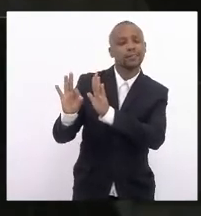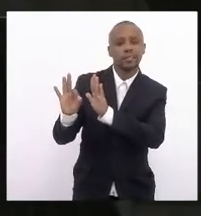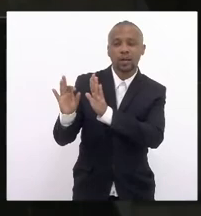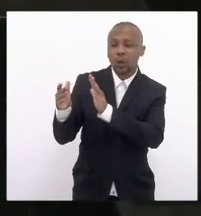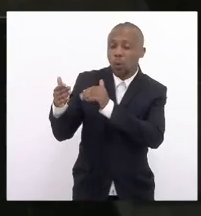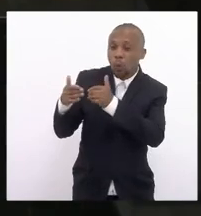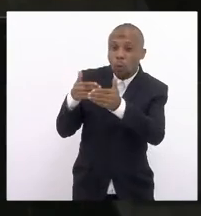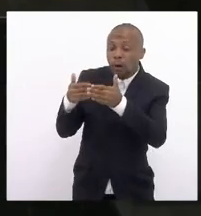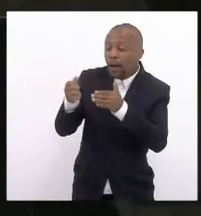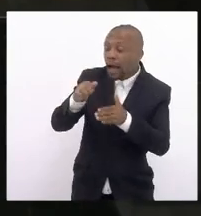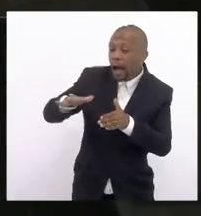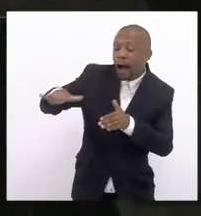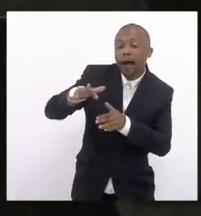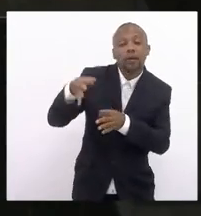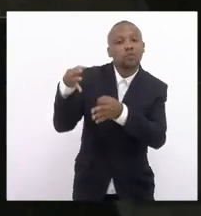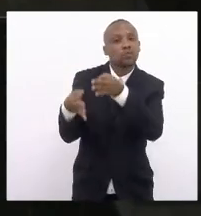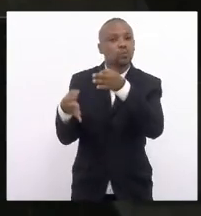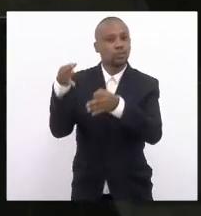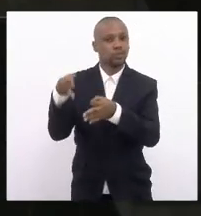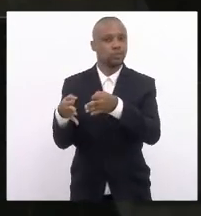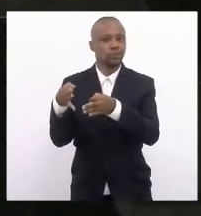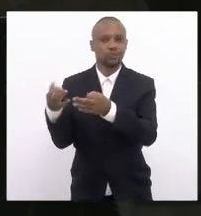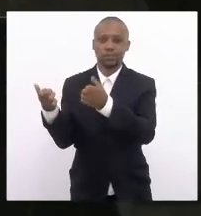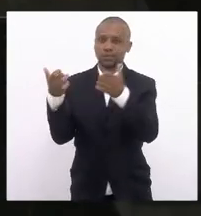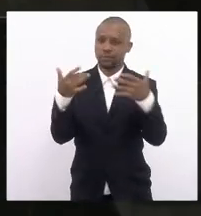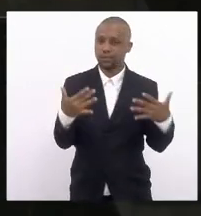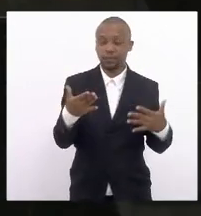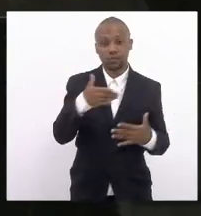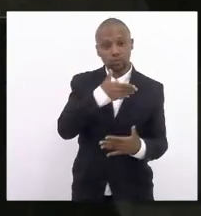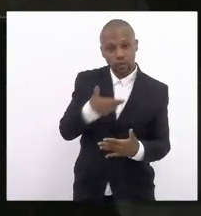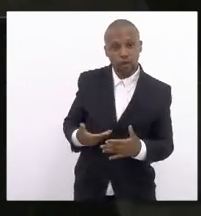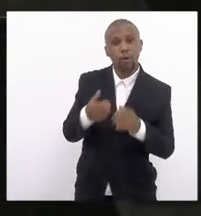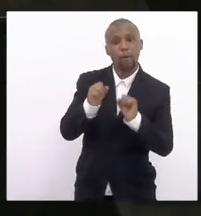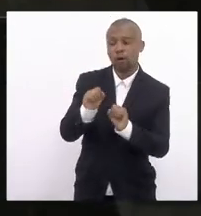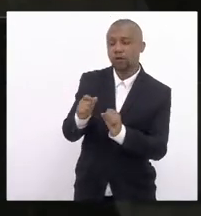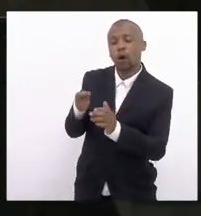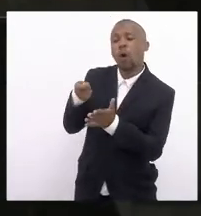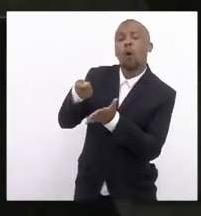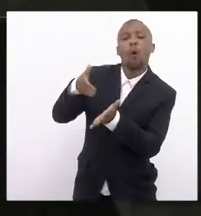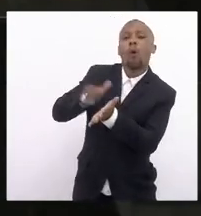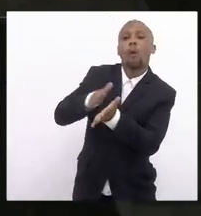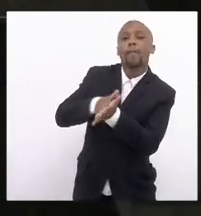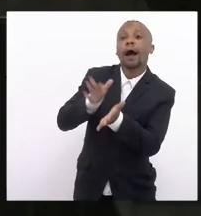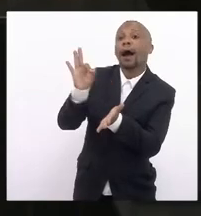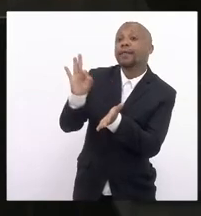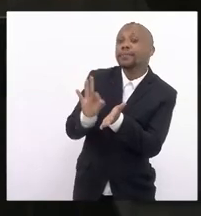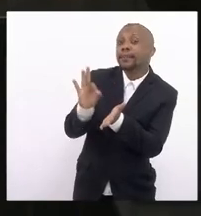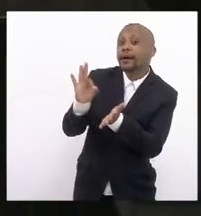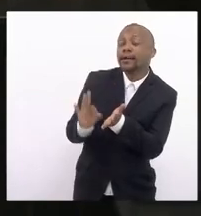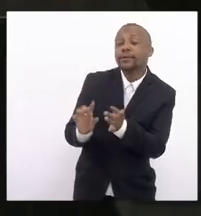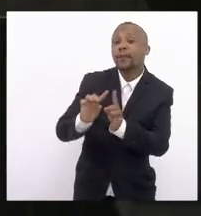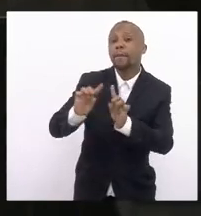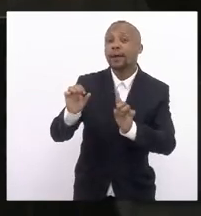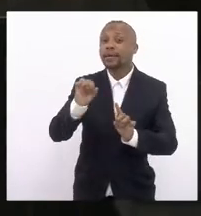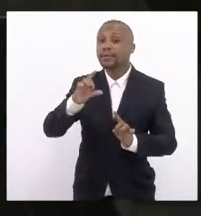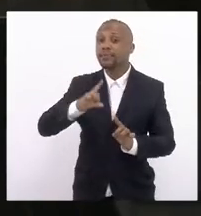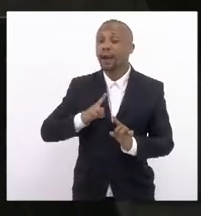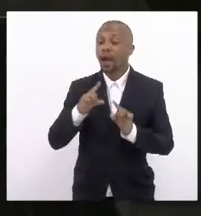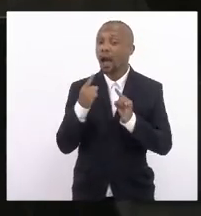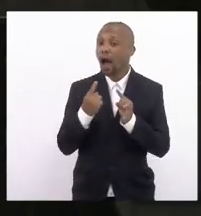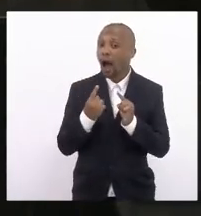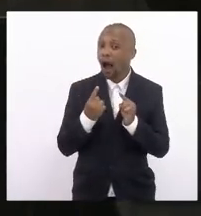jurídico, diz que o Estado pode cobrar taxa havendo a contraprestação